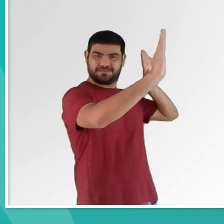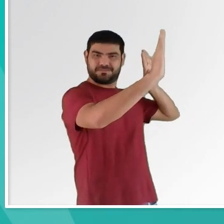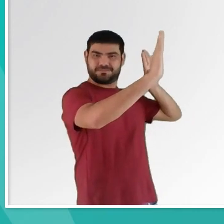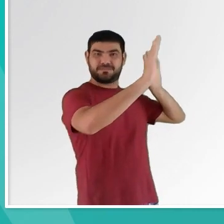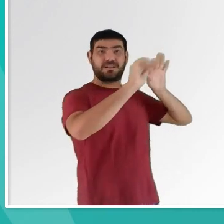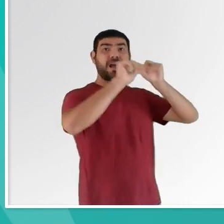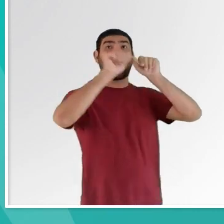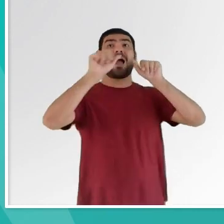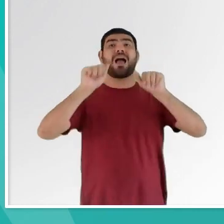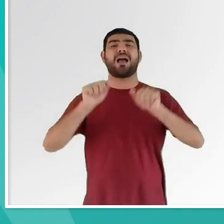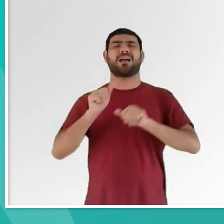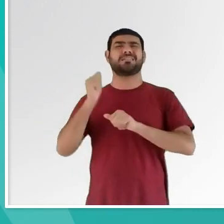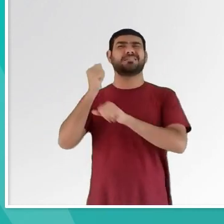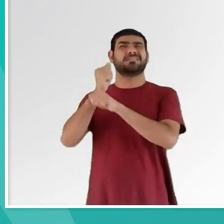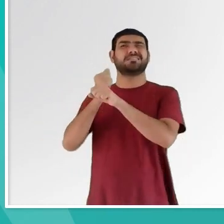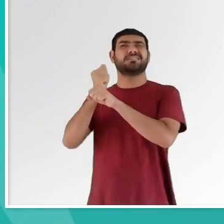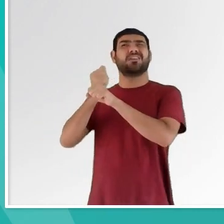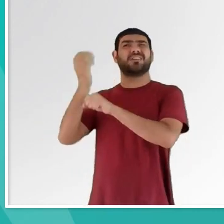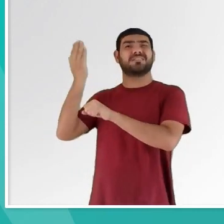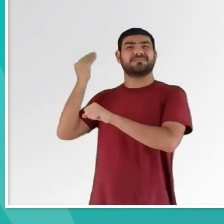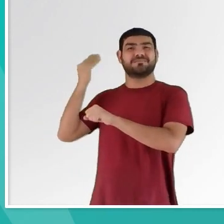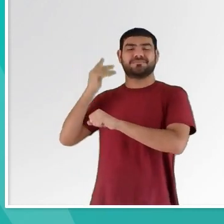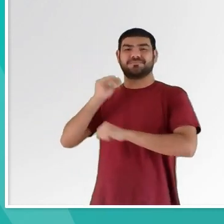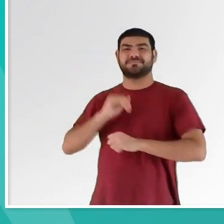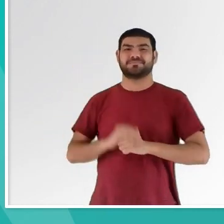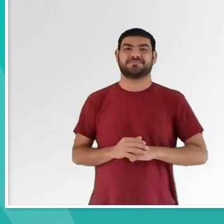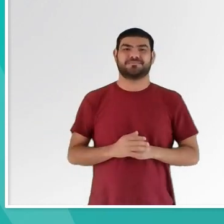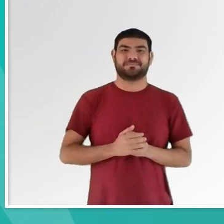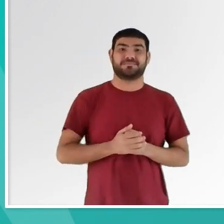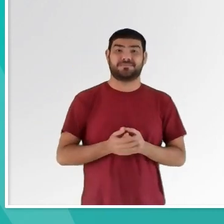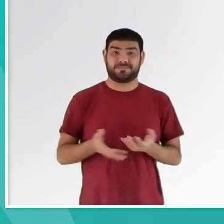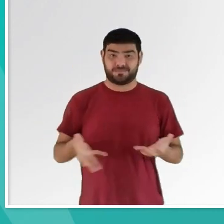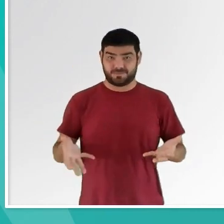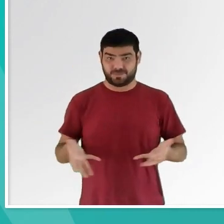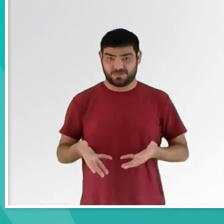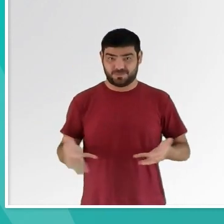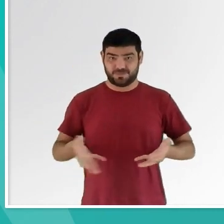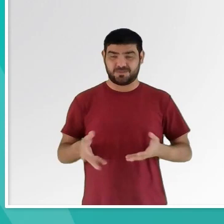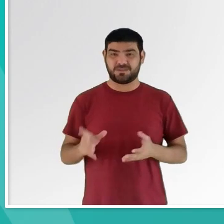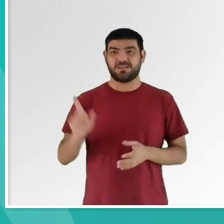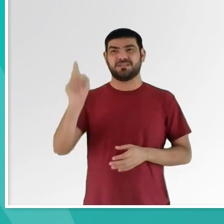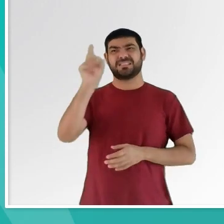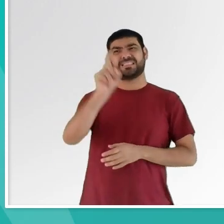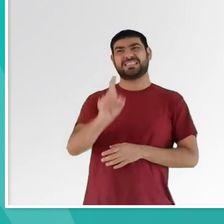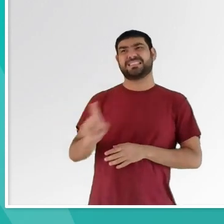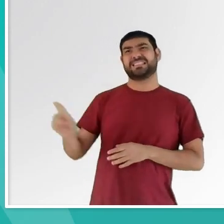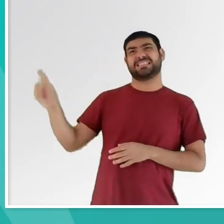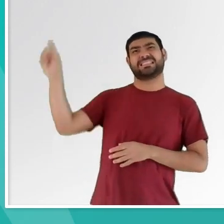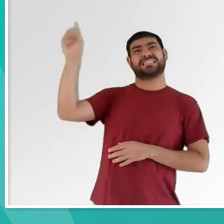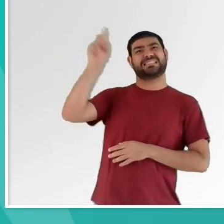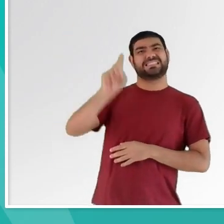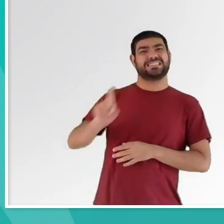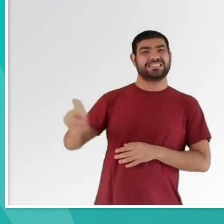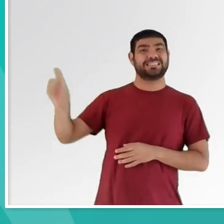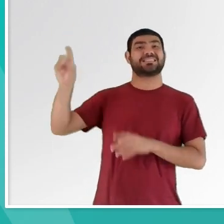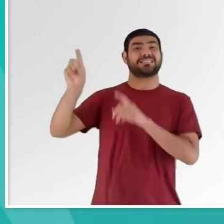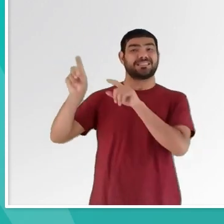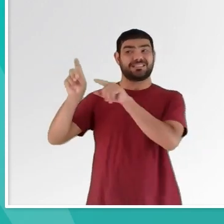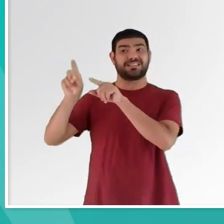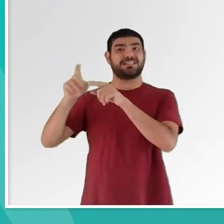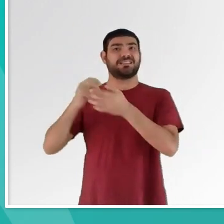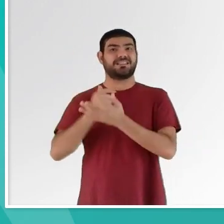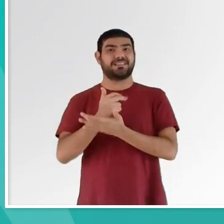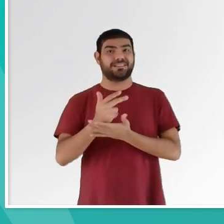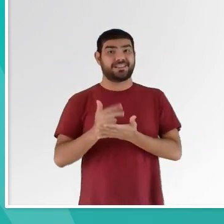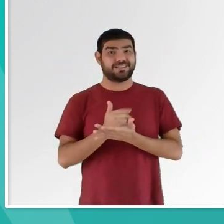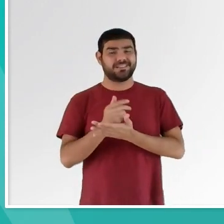que desenhava nas paredes. Hoje, o grafite. Então, desenhos, milhões